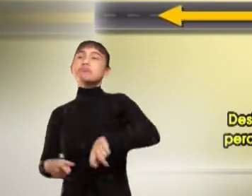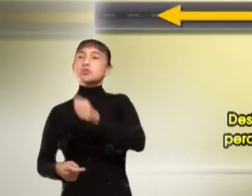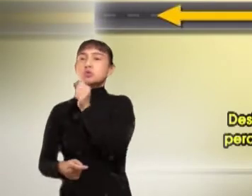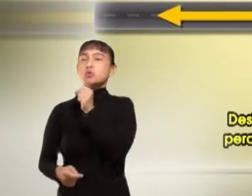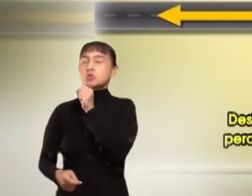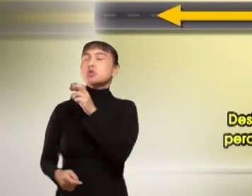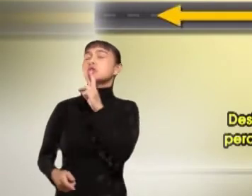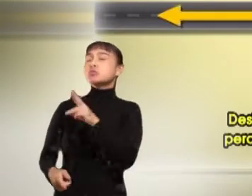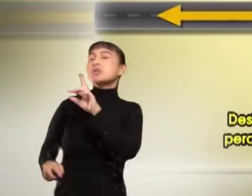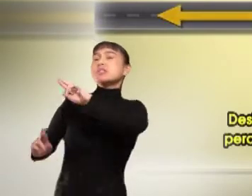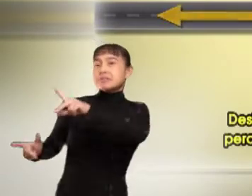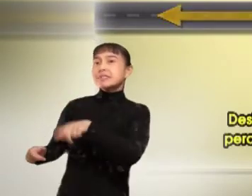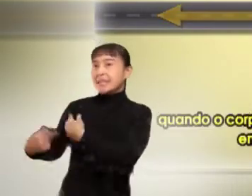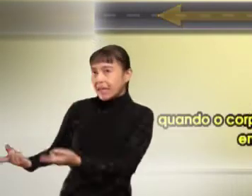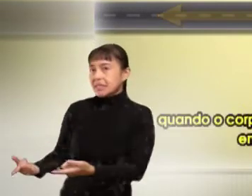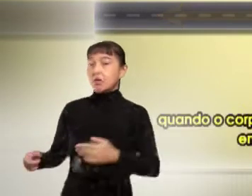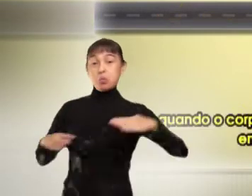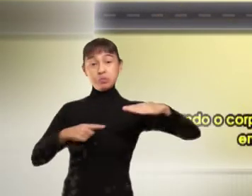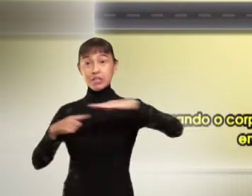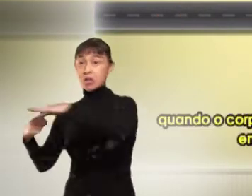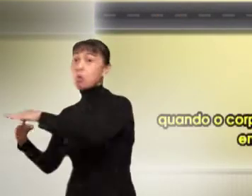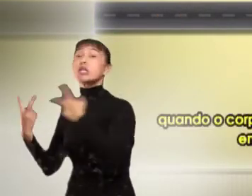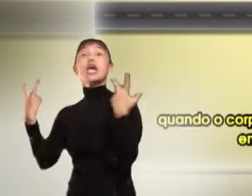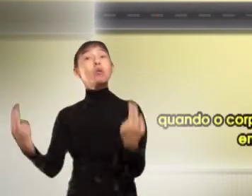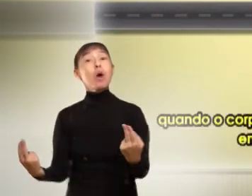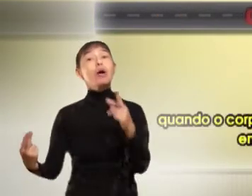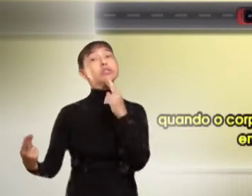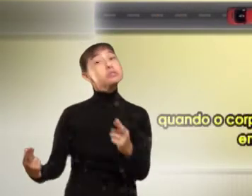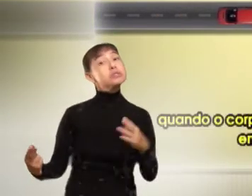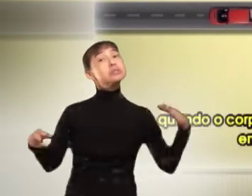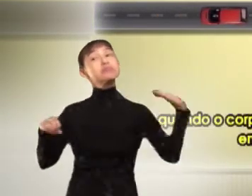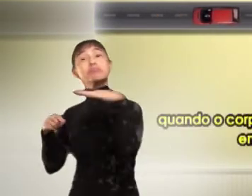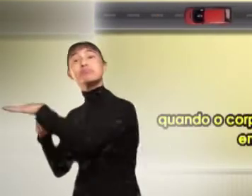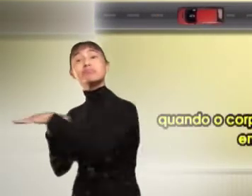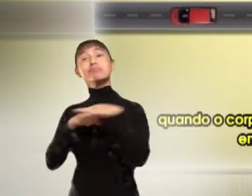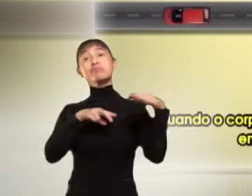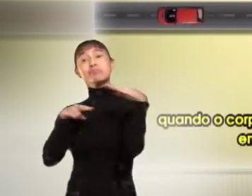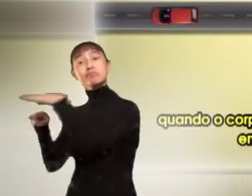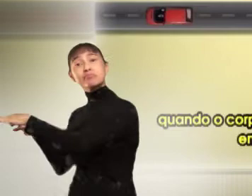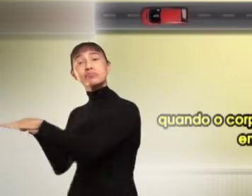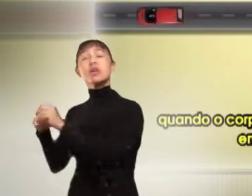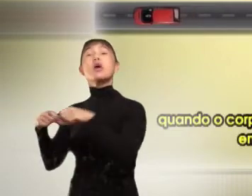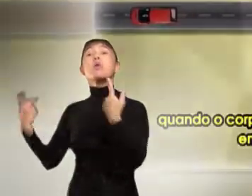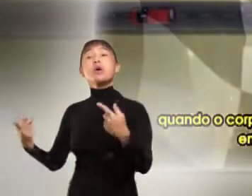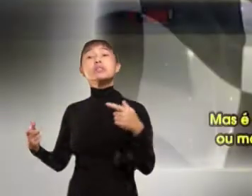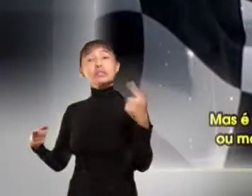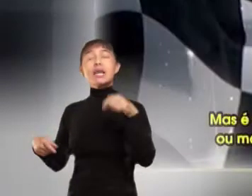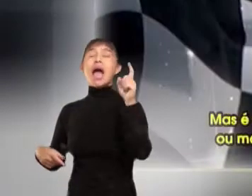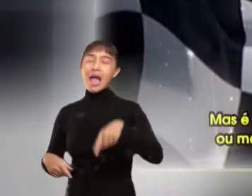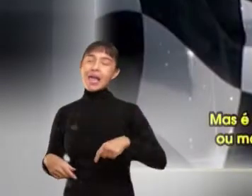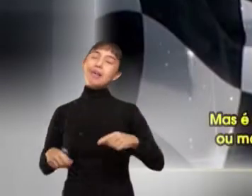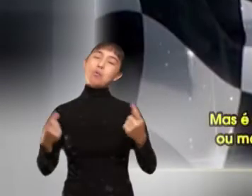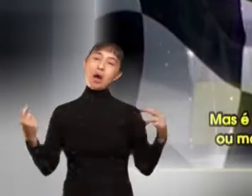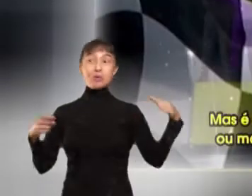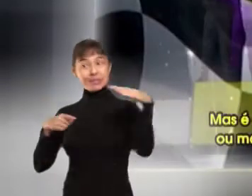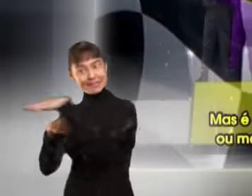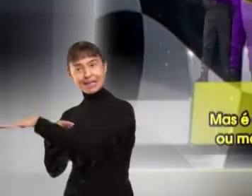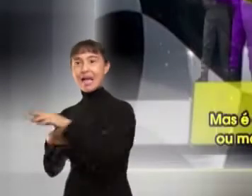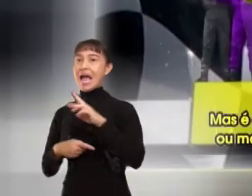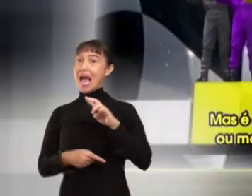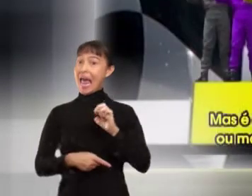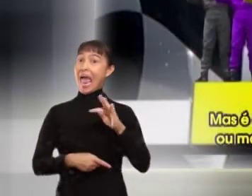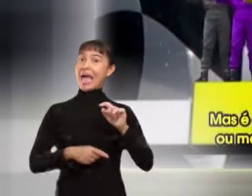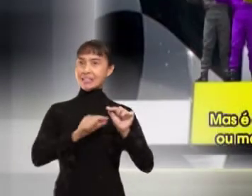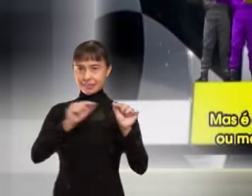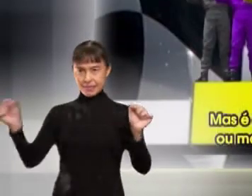percorrido só serão iguais quando o corpo se movimentar em linha reta em um único sentido. Mas é claro que o fato